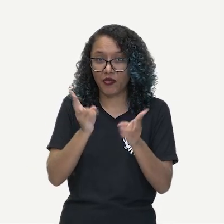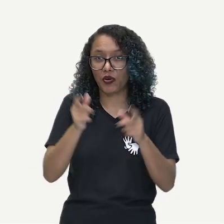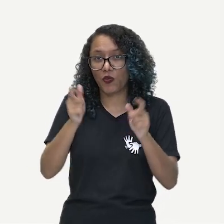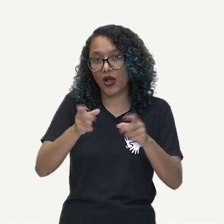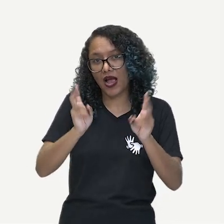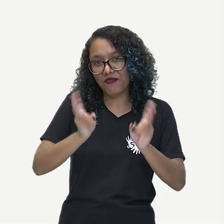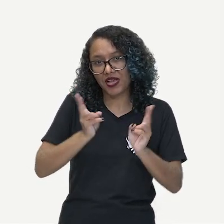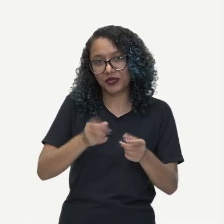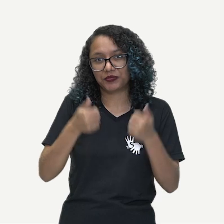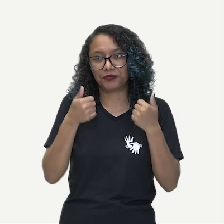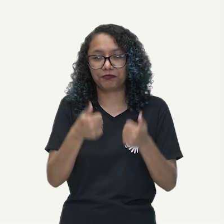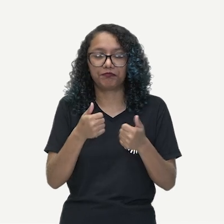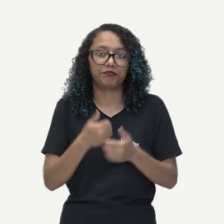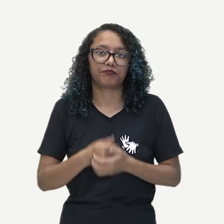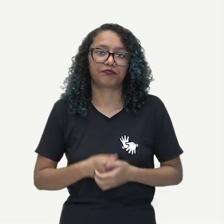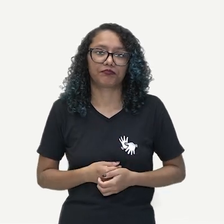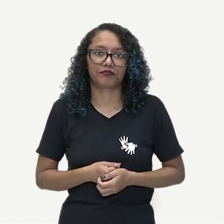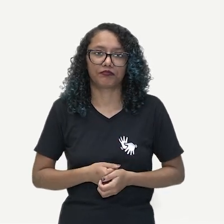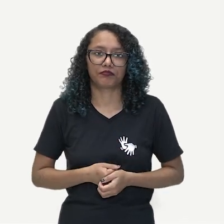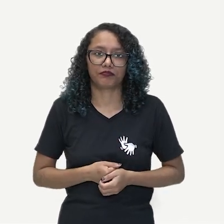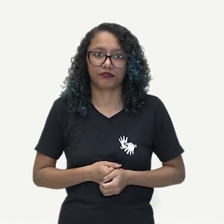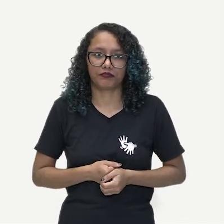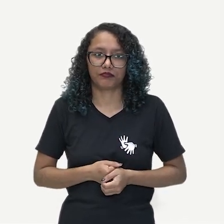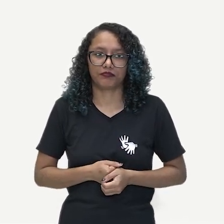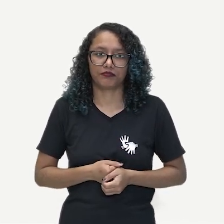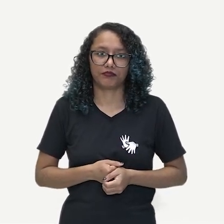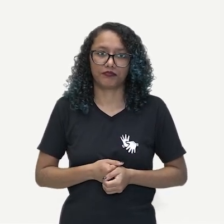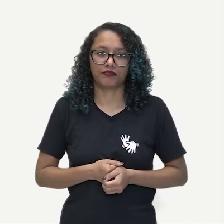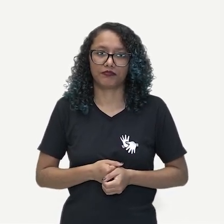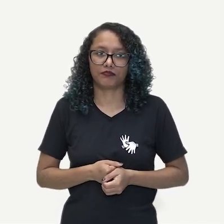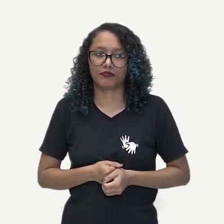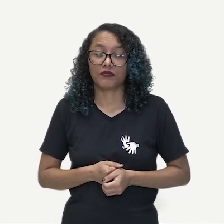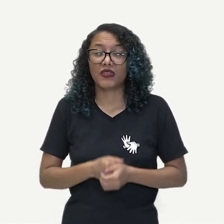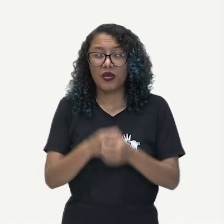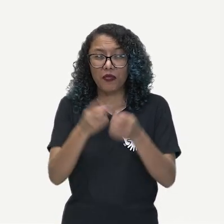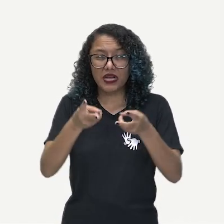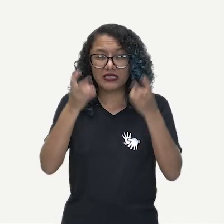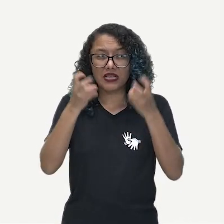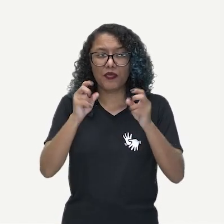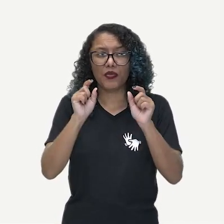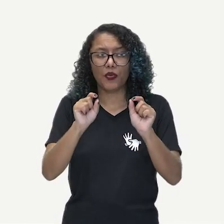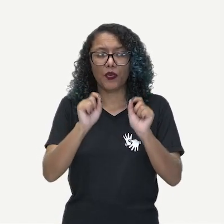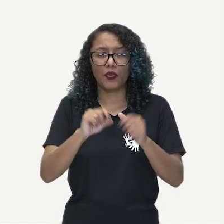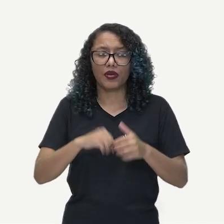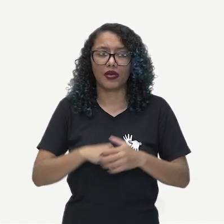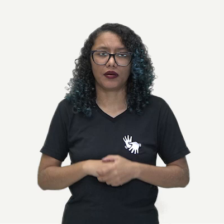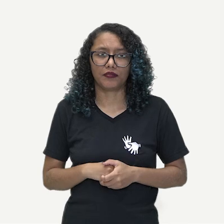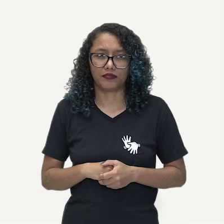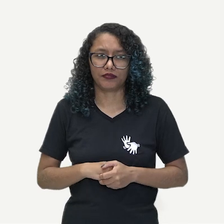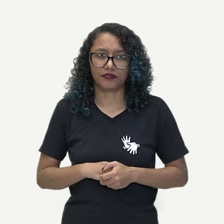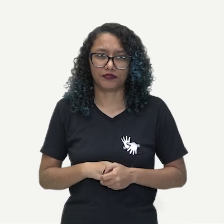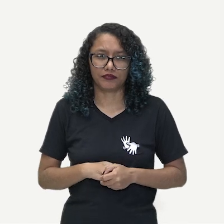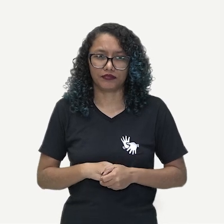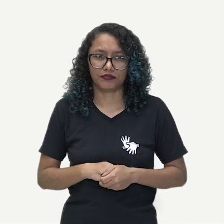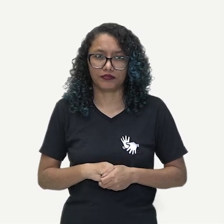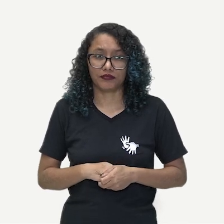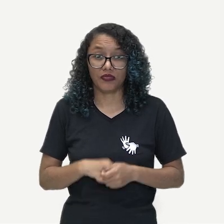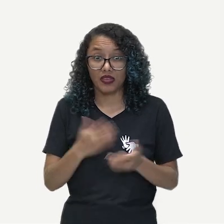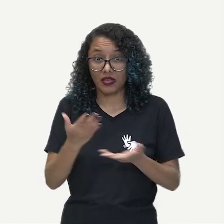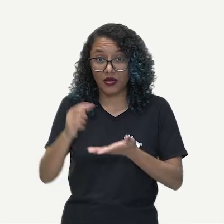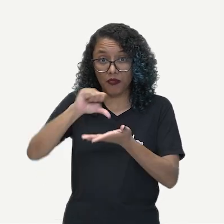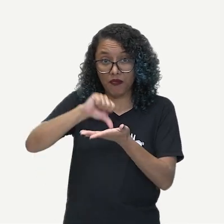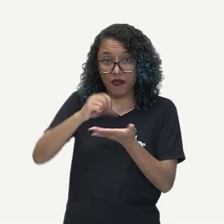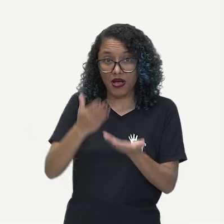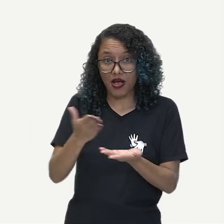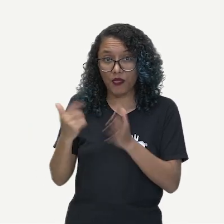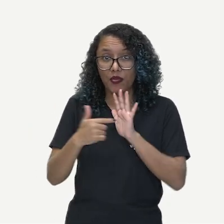vocês, ok? Então, o que a gente verificou nesse momento? Esse mapa ele vai retratar o momento antes da